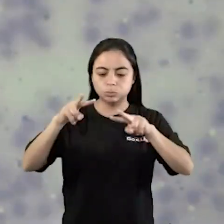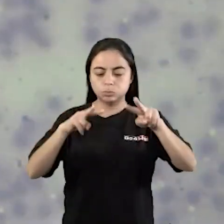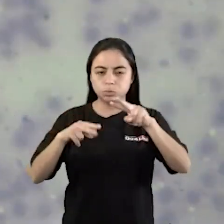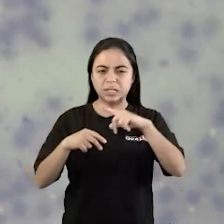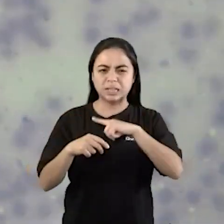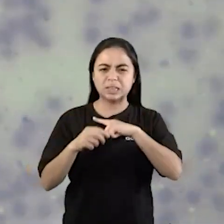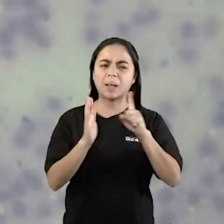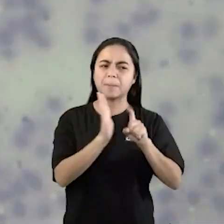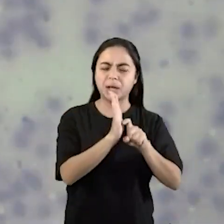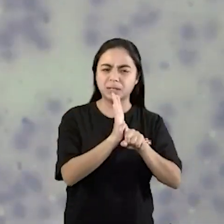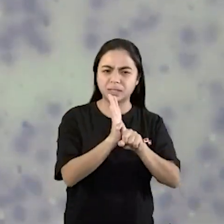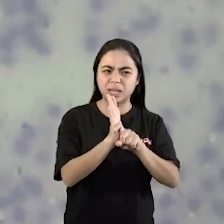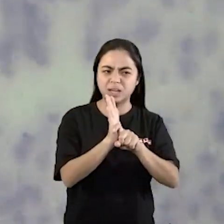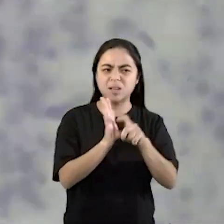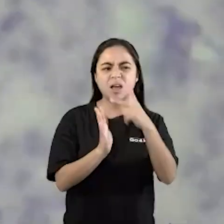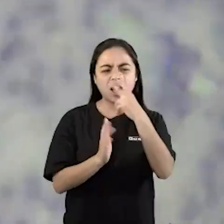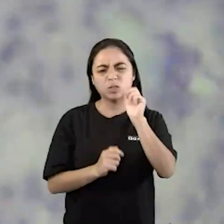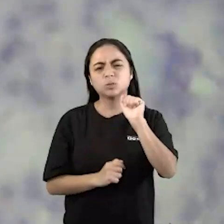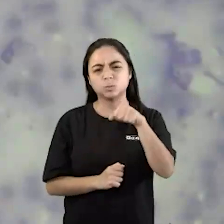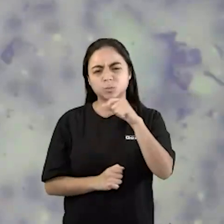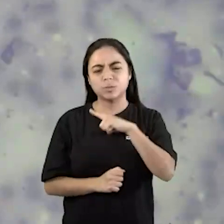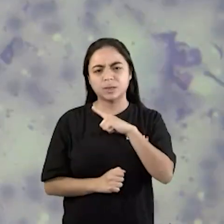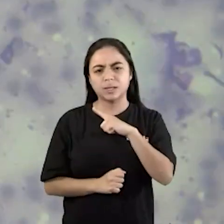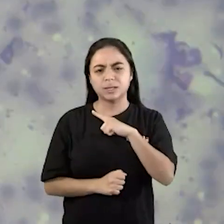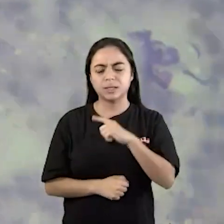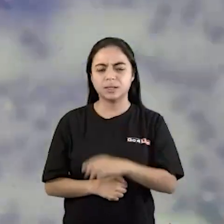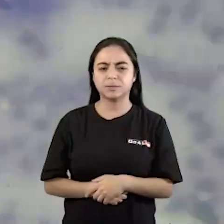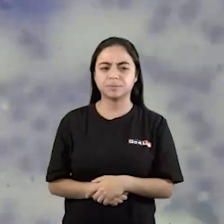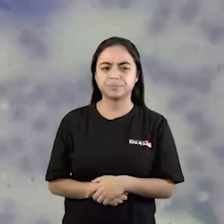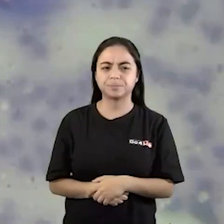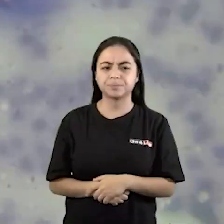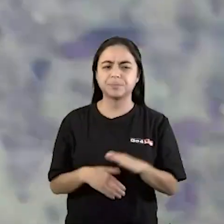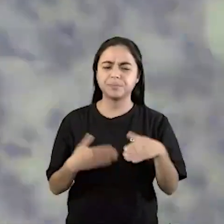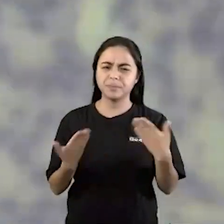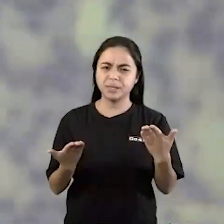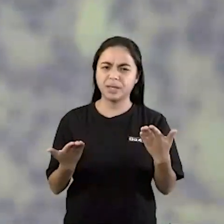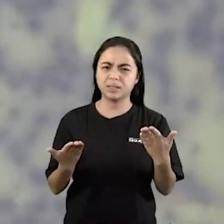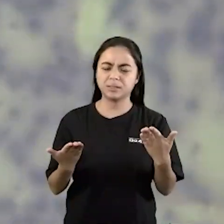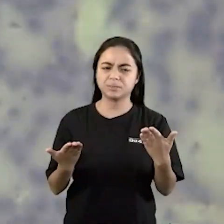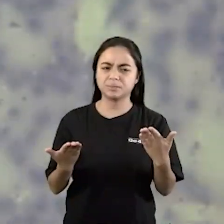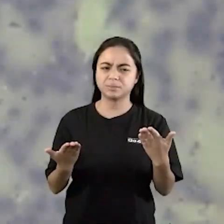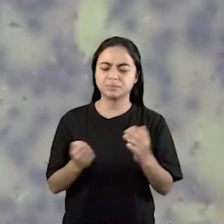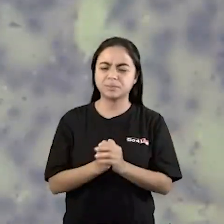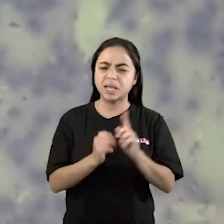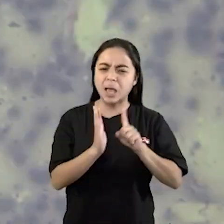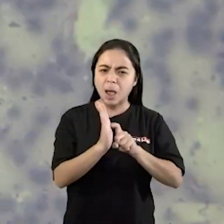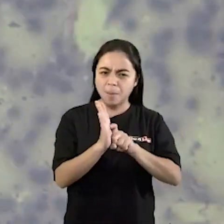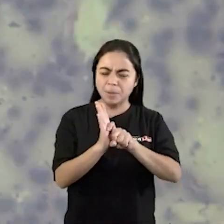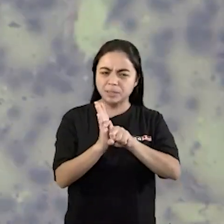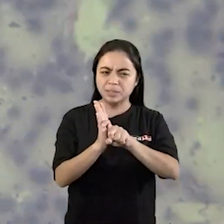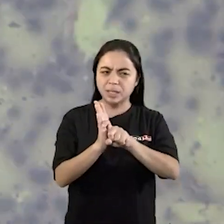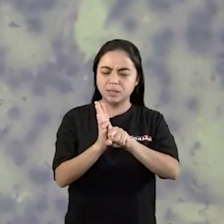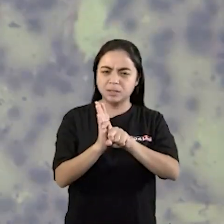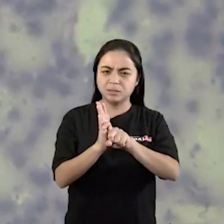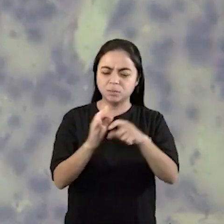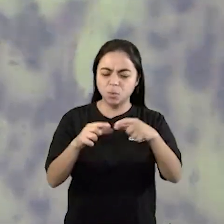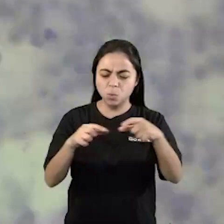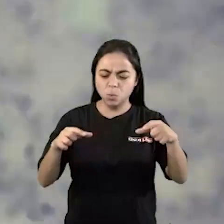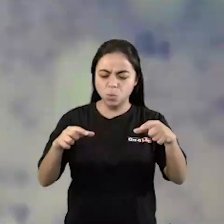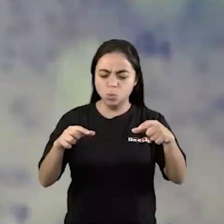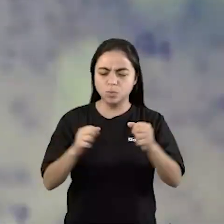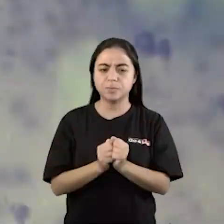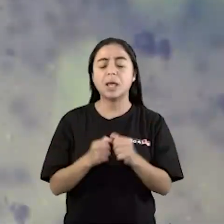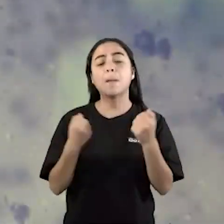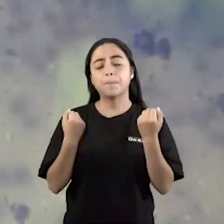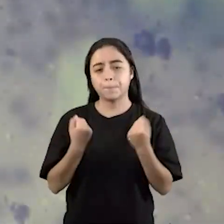tem bactéria? Acho que tem. Será que isso é bactéria no fundo de lâmina? Bom,